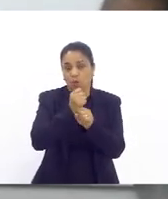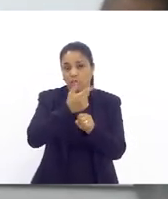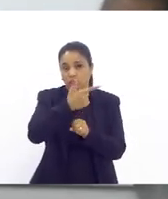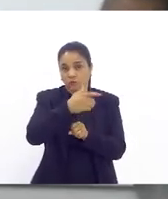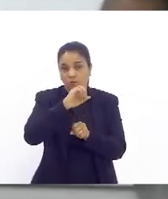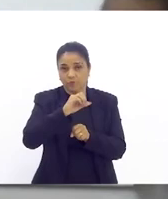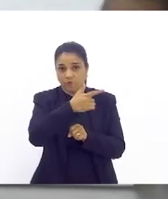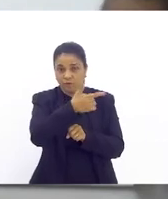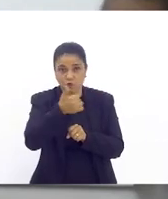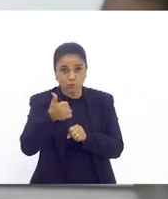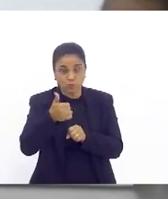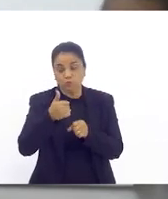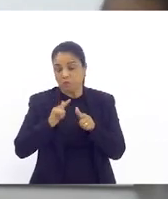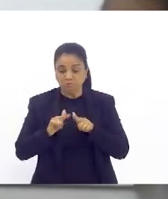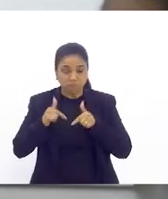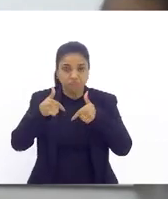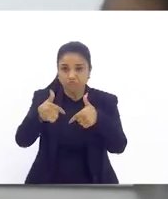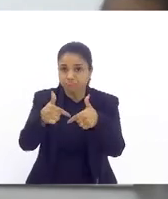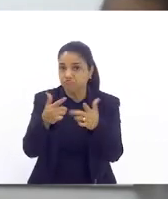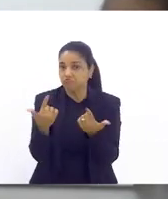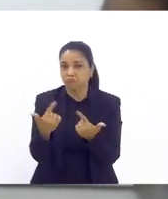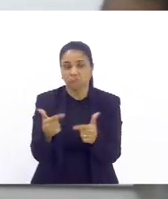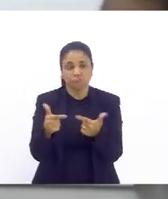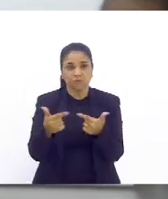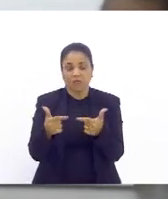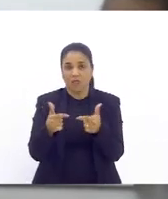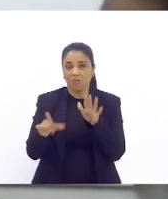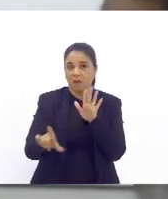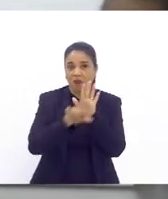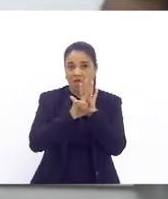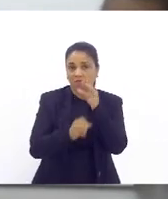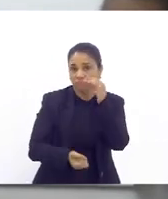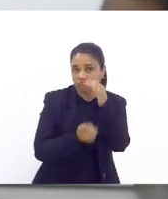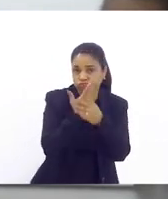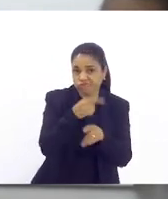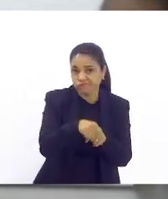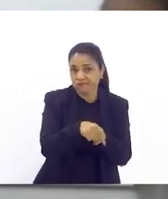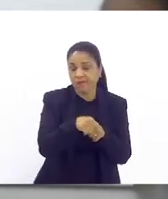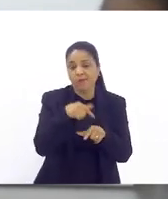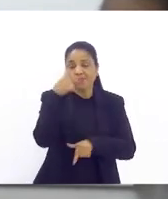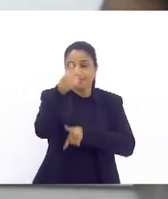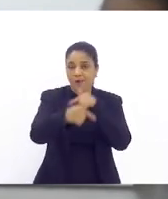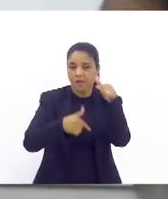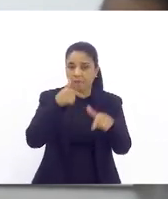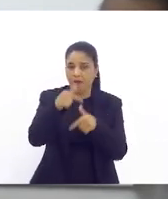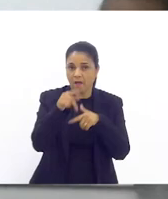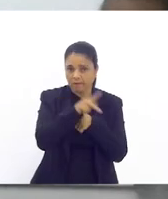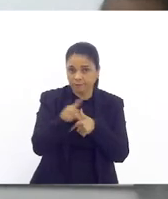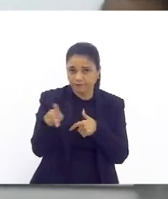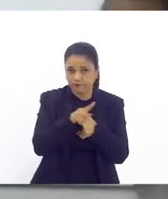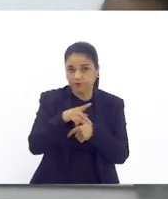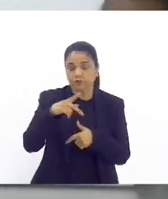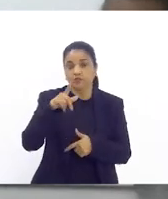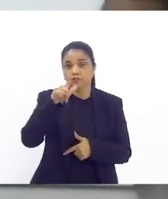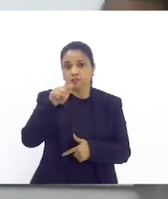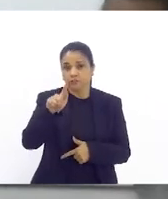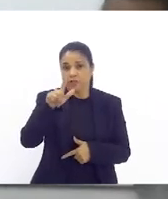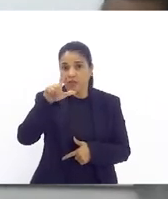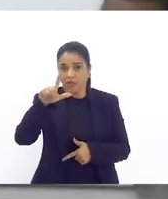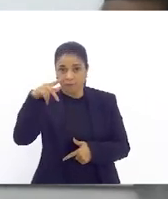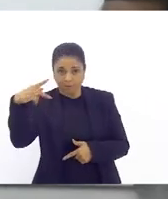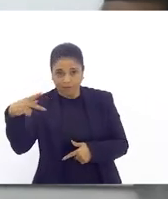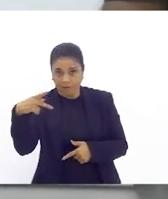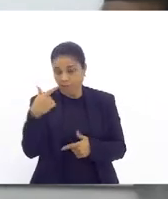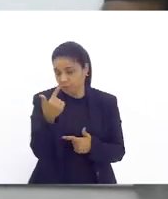um planejamento efetivo para implementação dessa lei e os professores eles trabalham fazem já LP né porque eles não